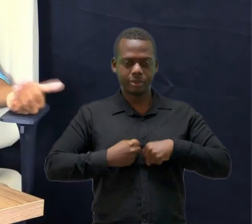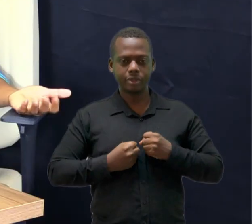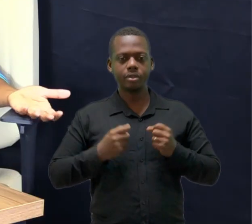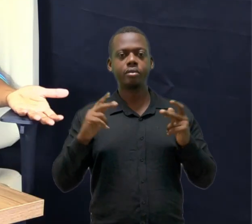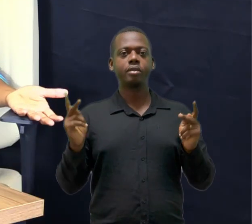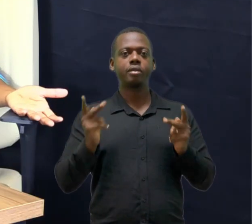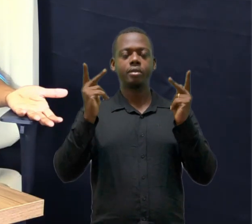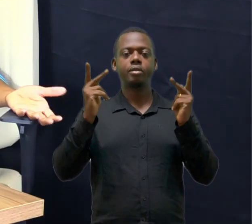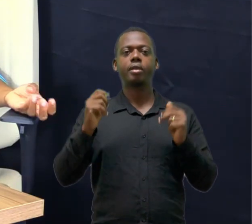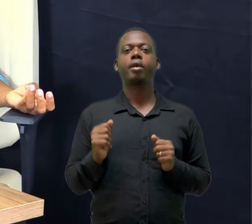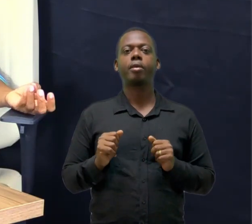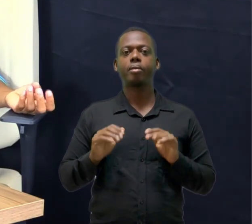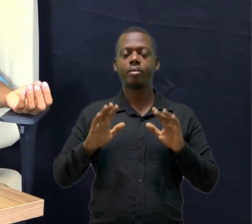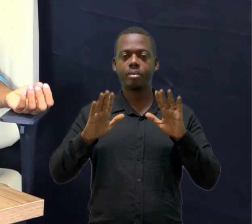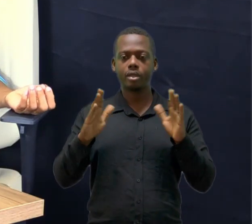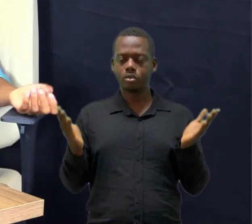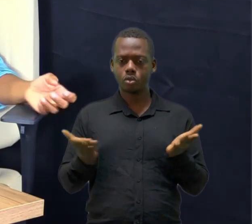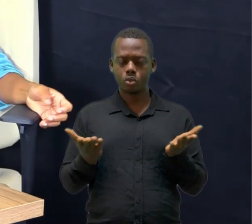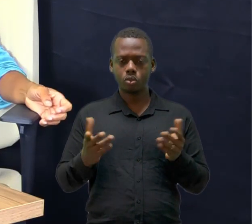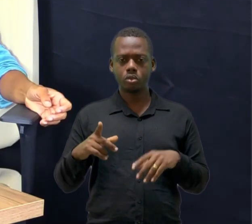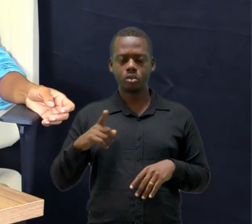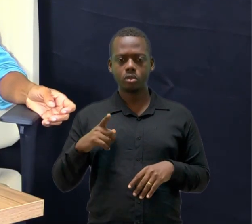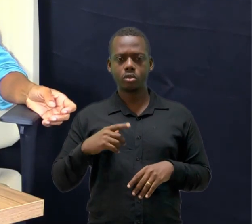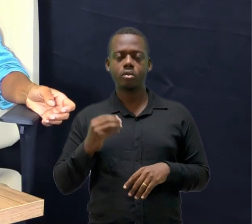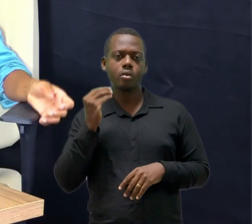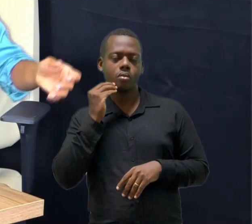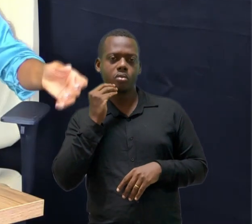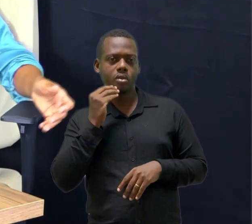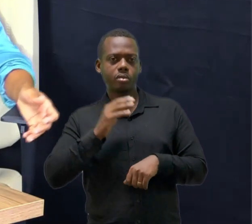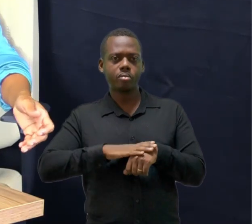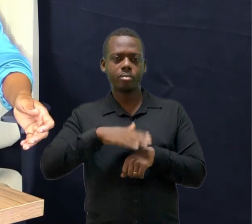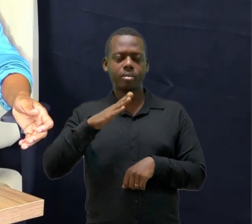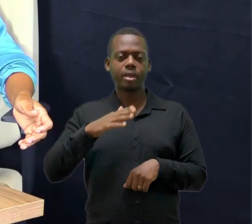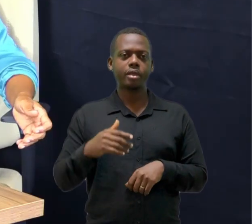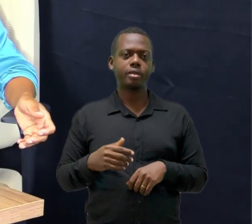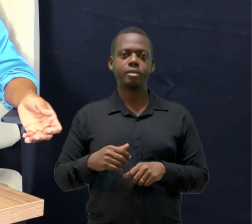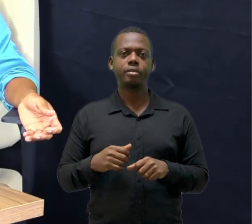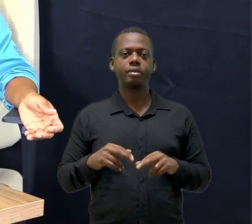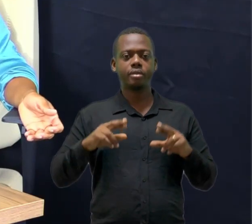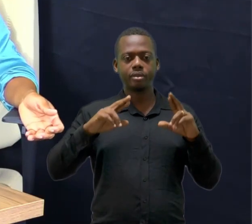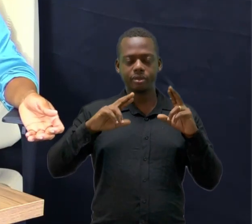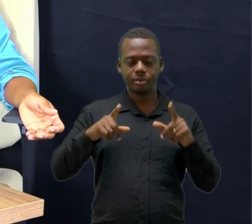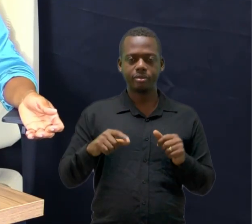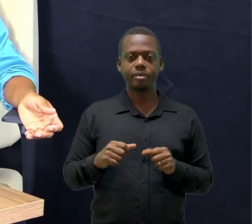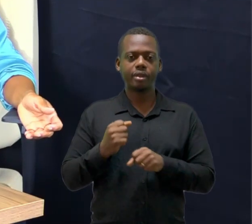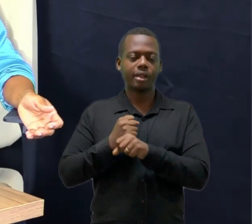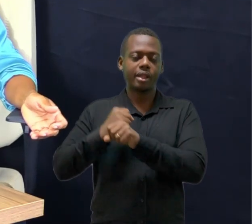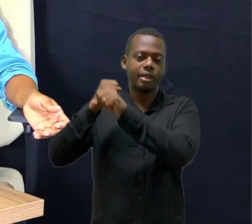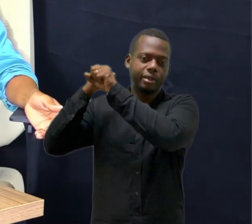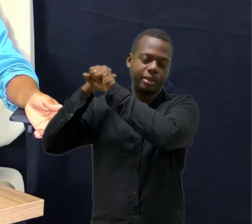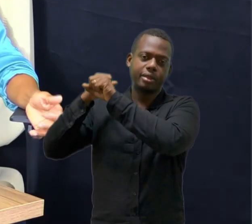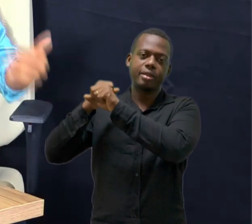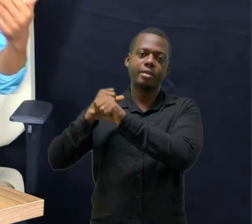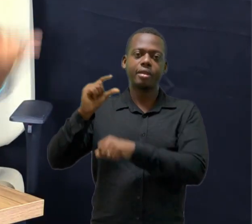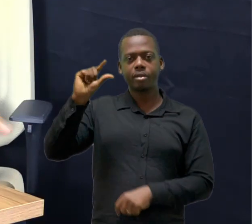Porém, hoje nós temos muito mais oportunidade do que há 10, 15 anos atrás, né? Hoje existe muito